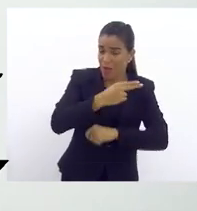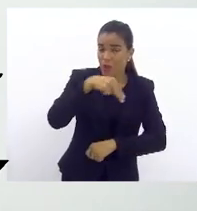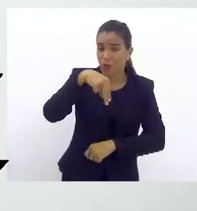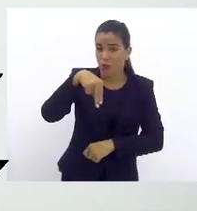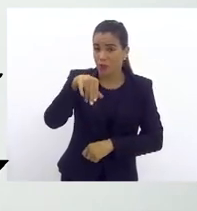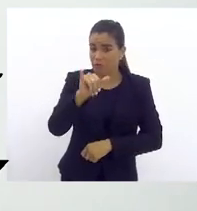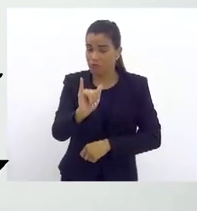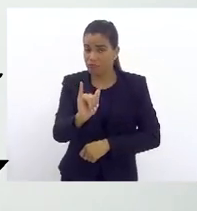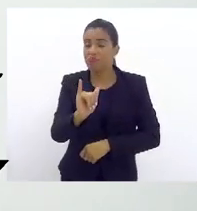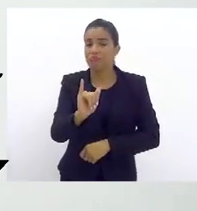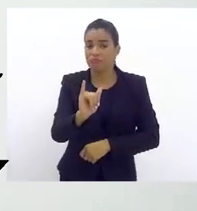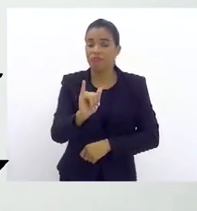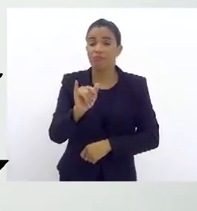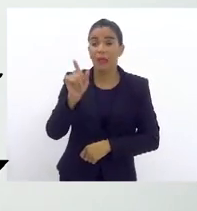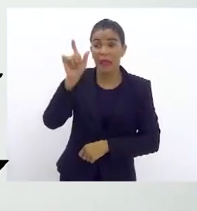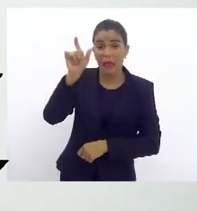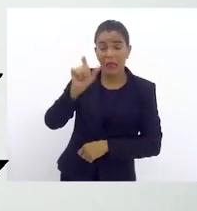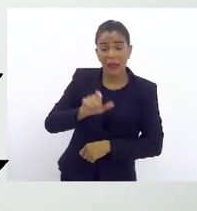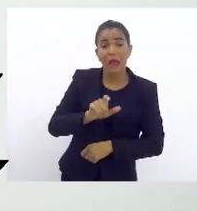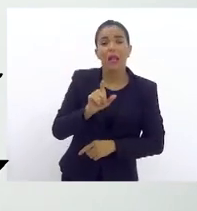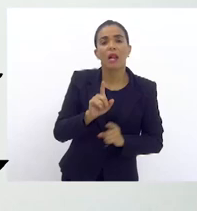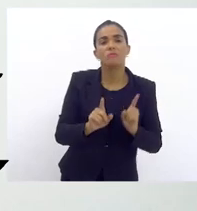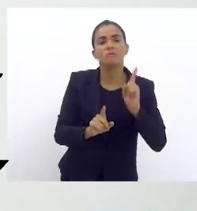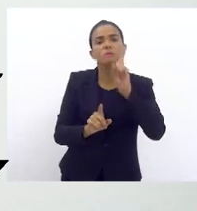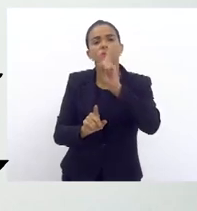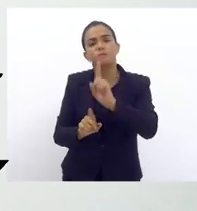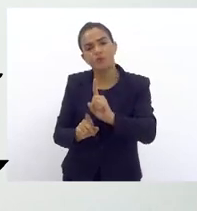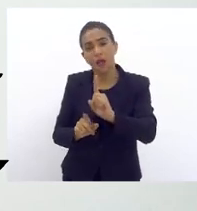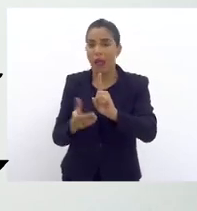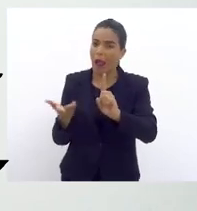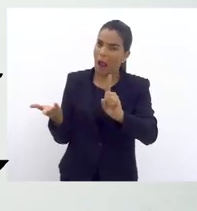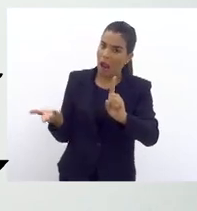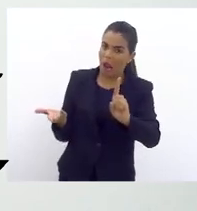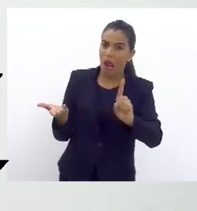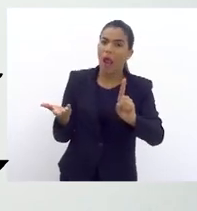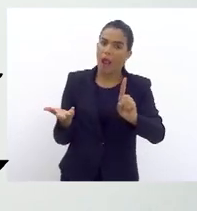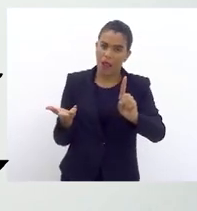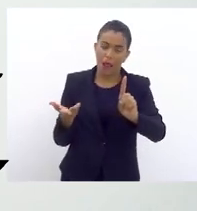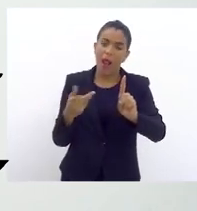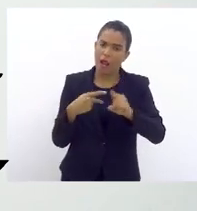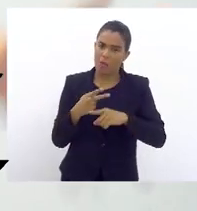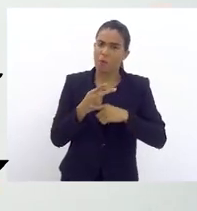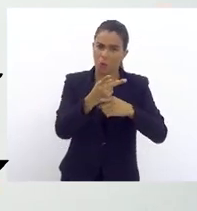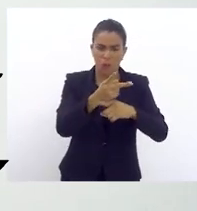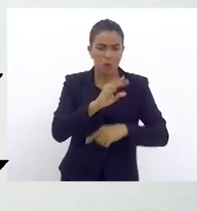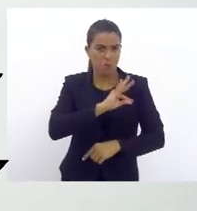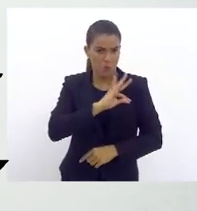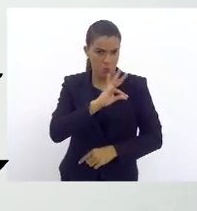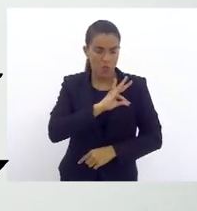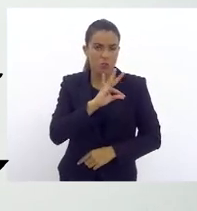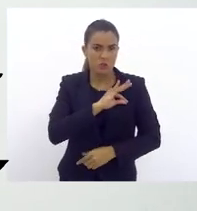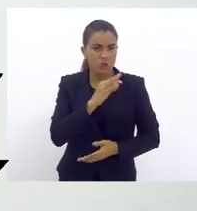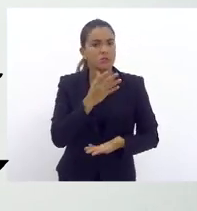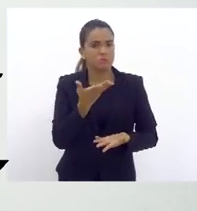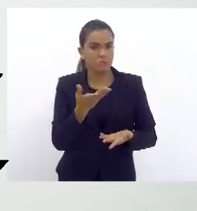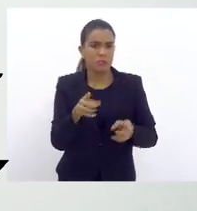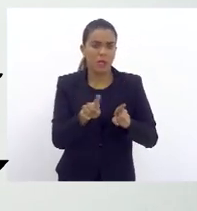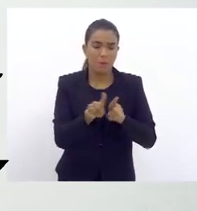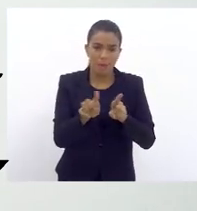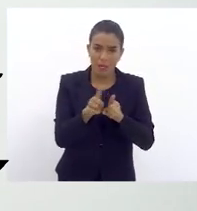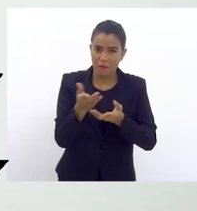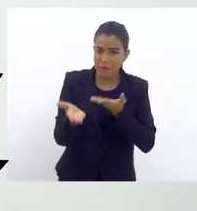e ela tá indo audiência Porque ela foi a polícia e tava sendo assistida pelo